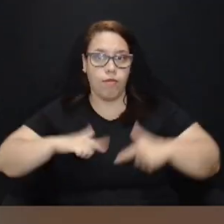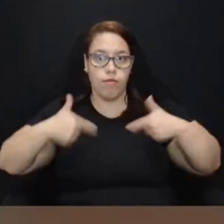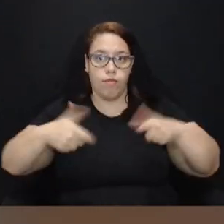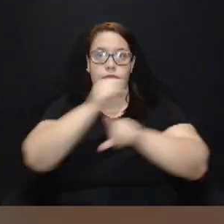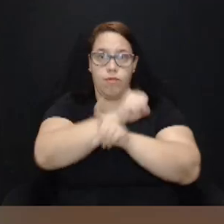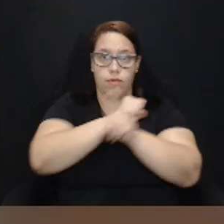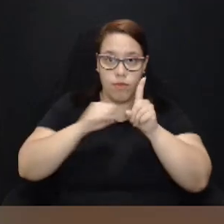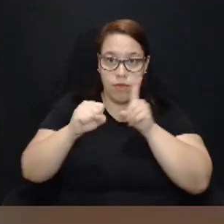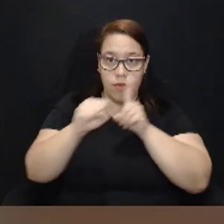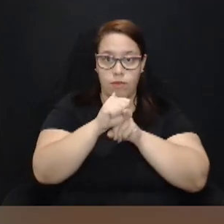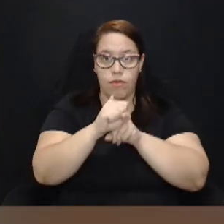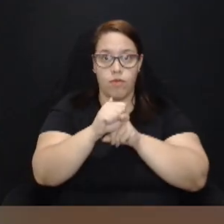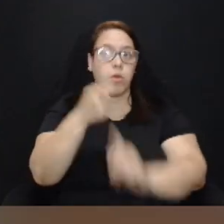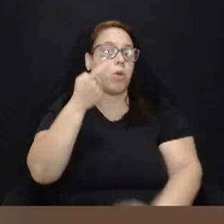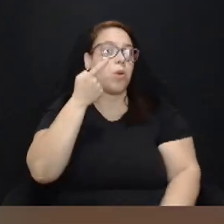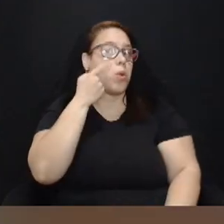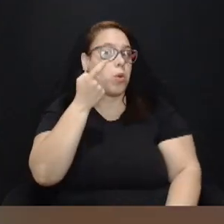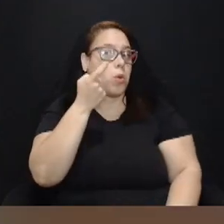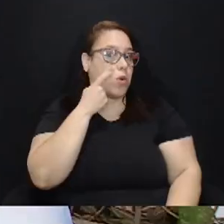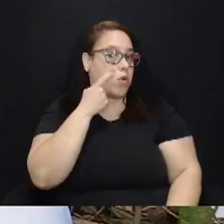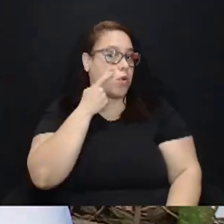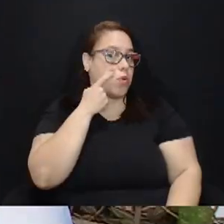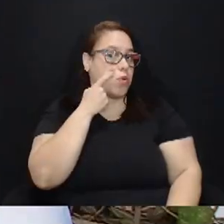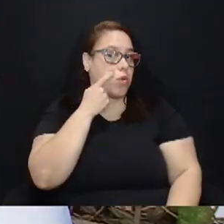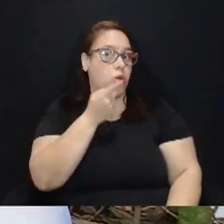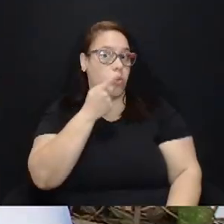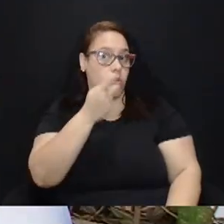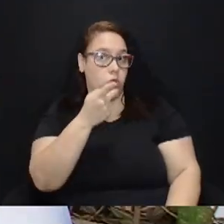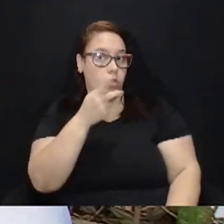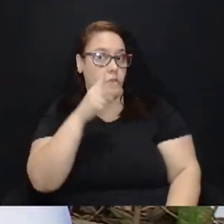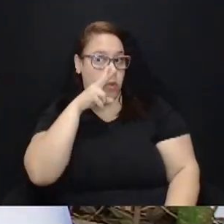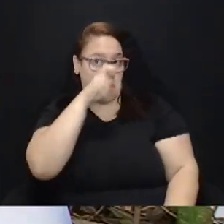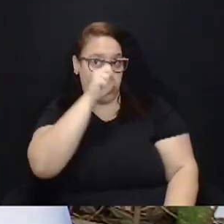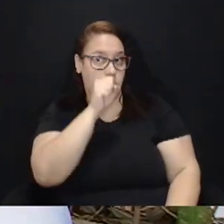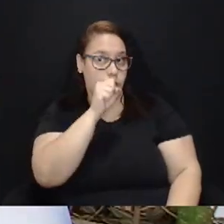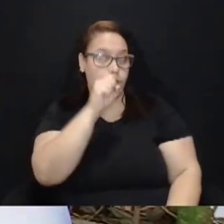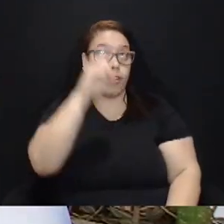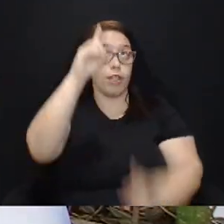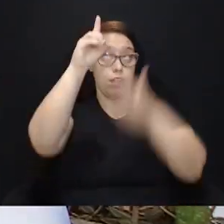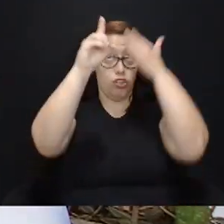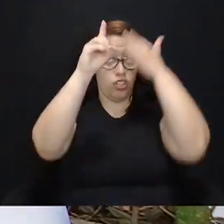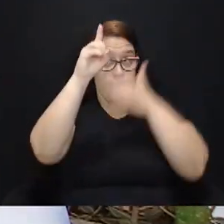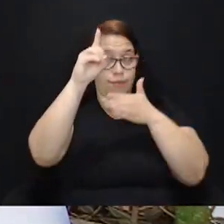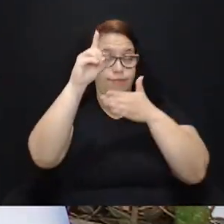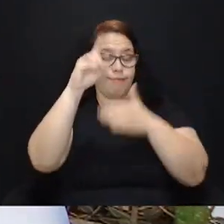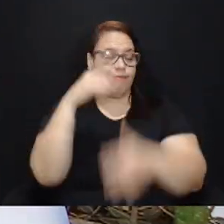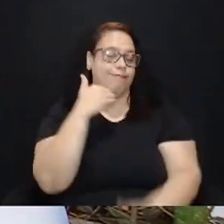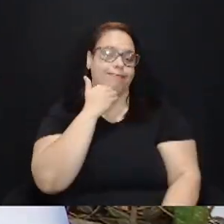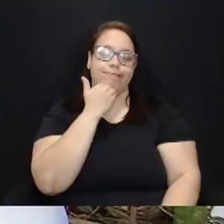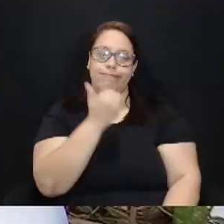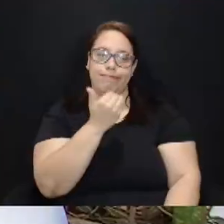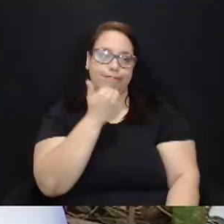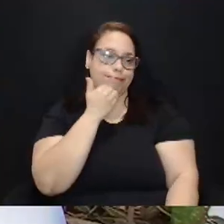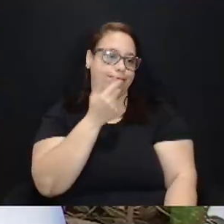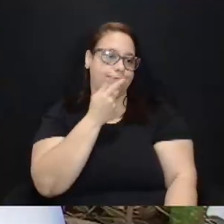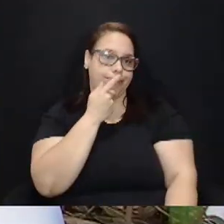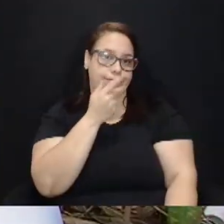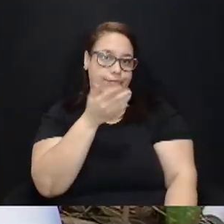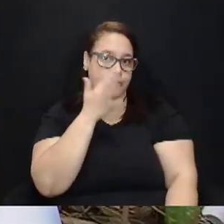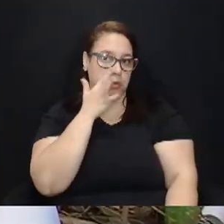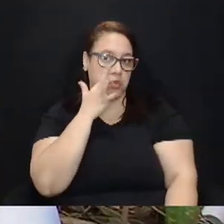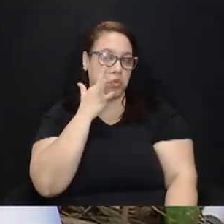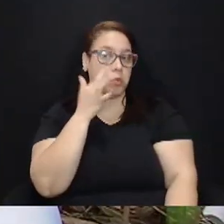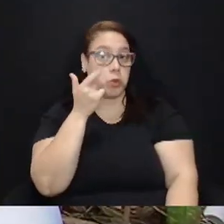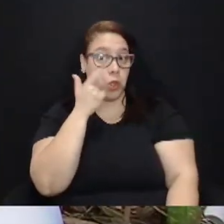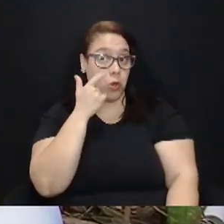Olha, eu falo que a força é divina. Não adianta você falar. Eu vejo hoje,